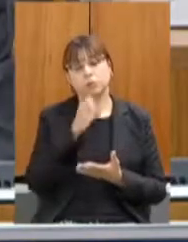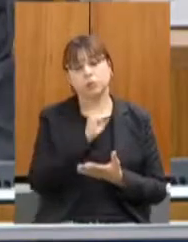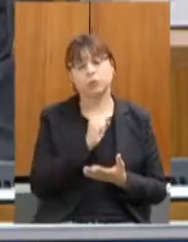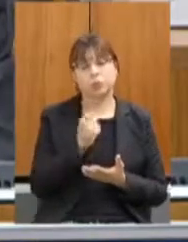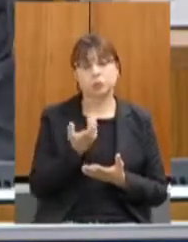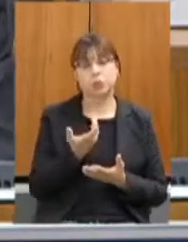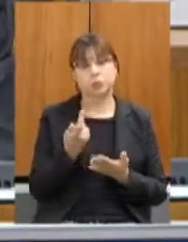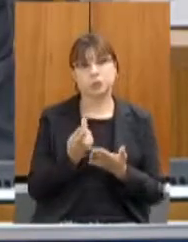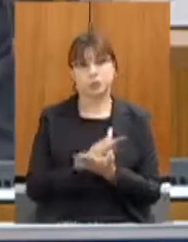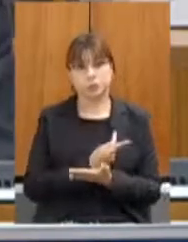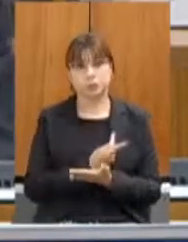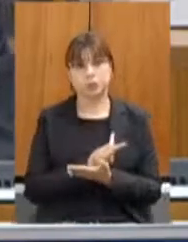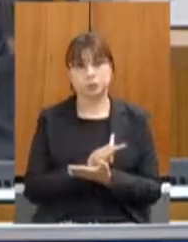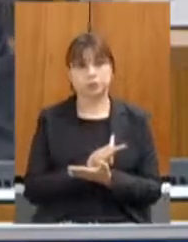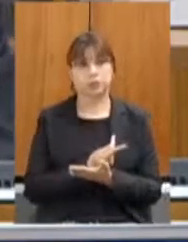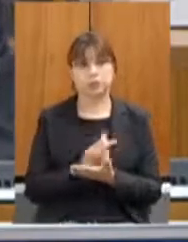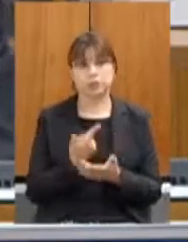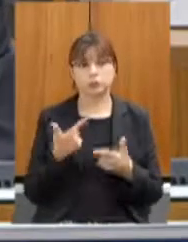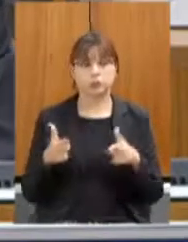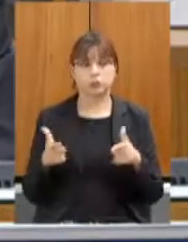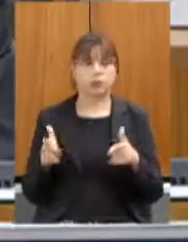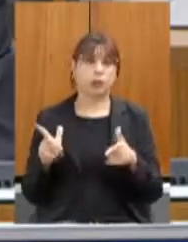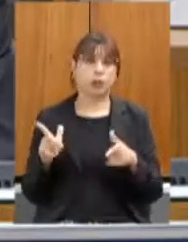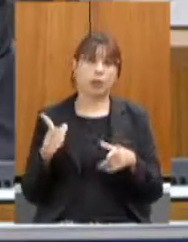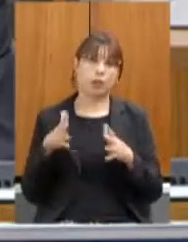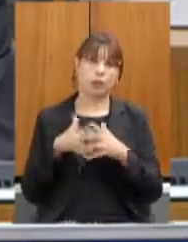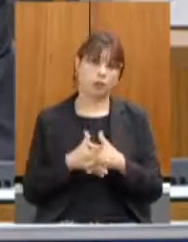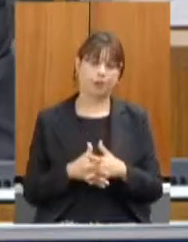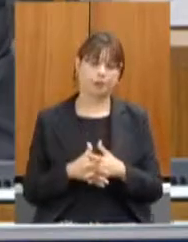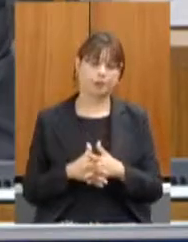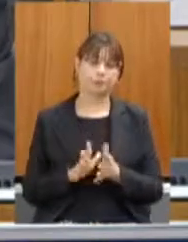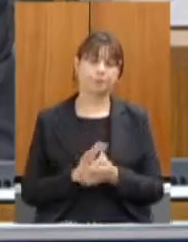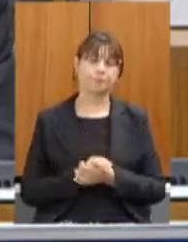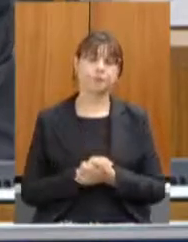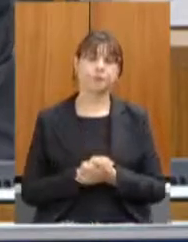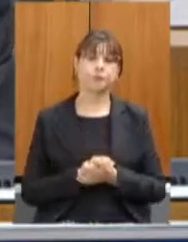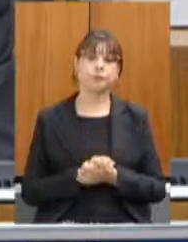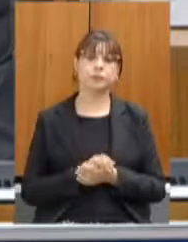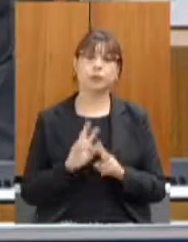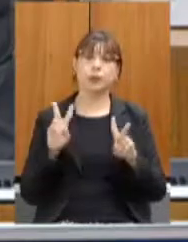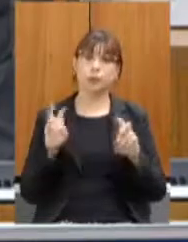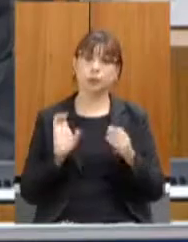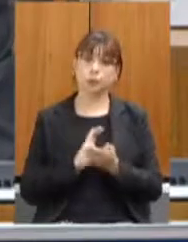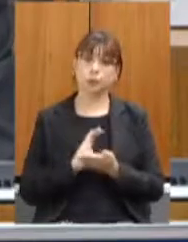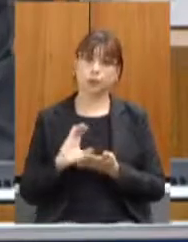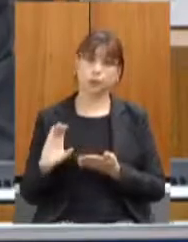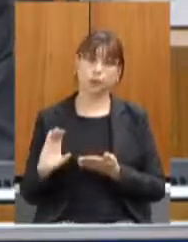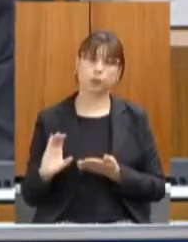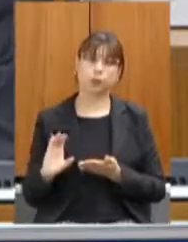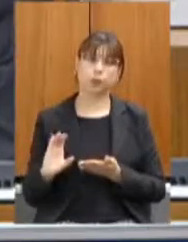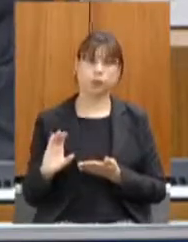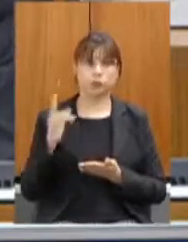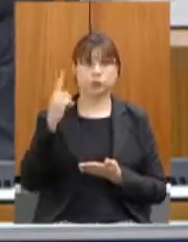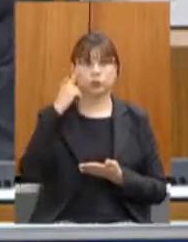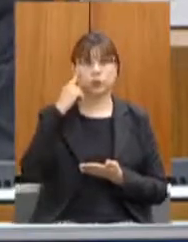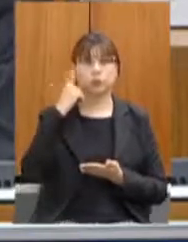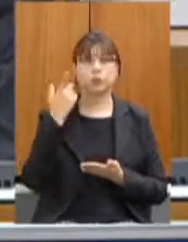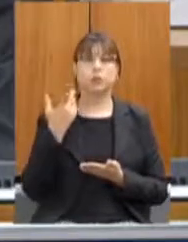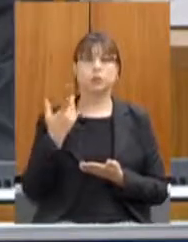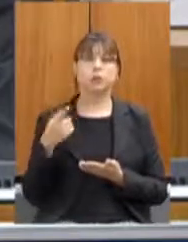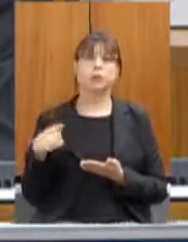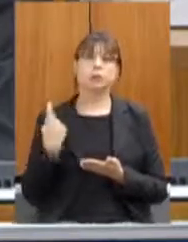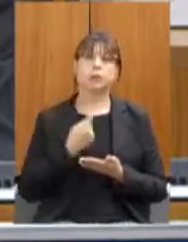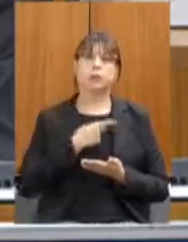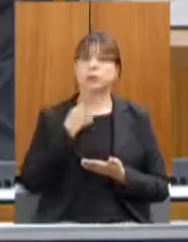não terá nenhuma limitação de sentido E é em relação aos recursos de uma forma geral Eu acho que cabe aqui nos